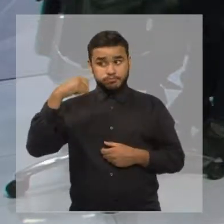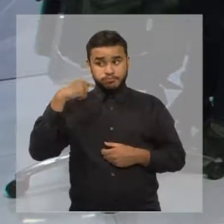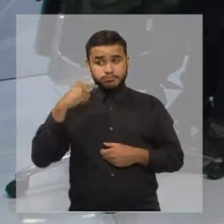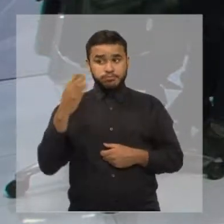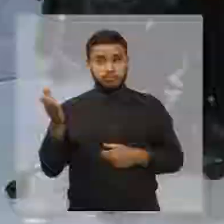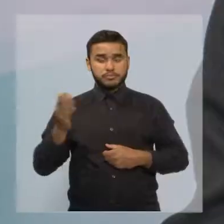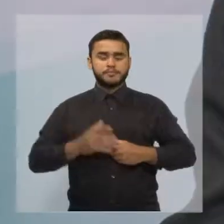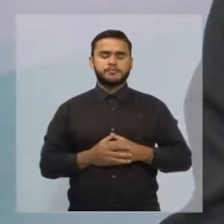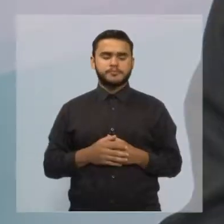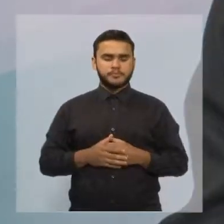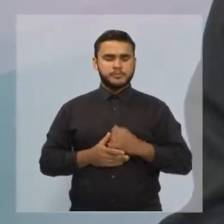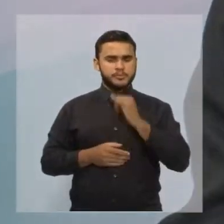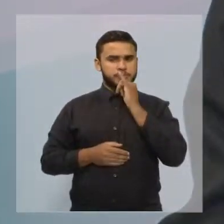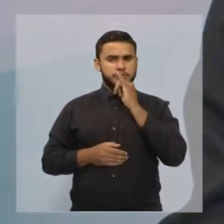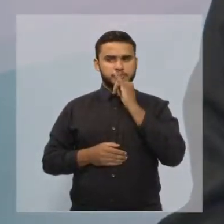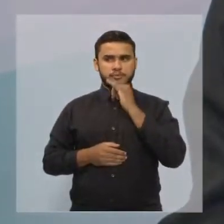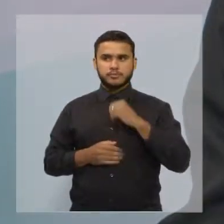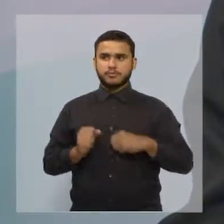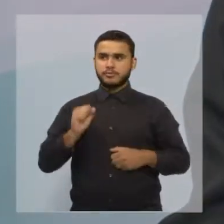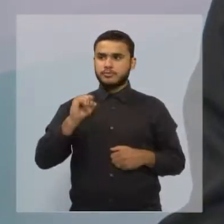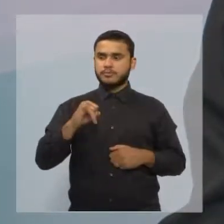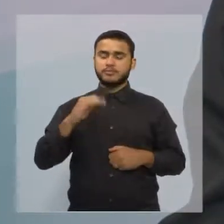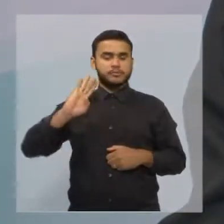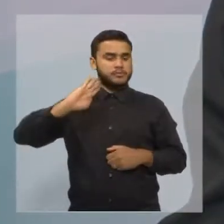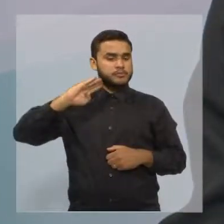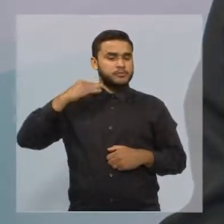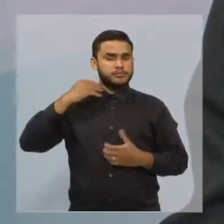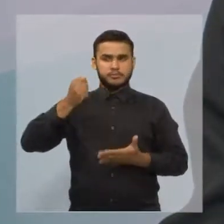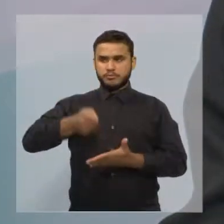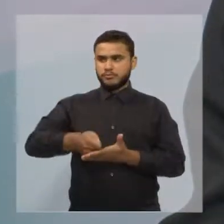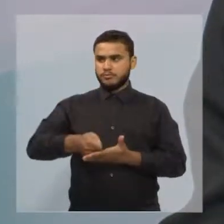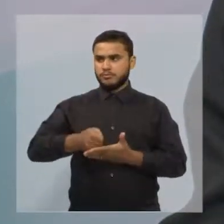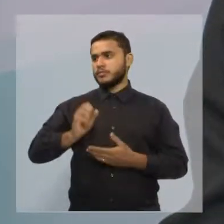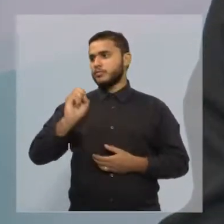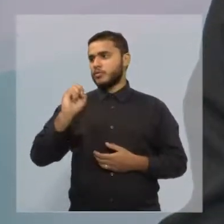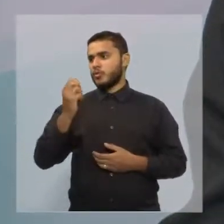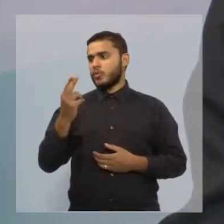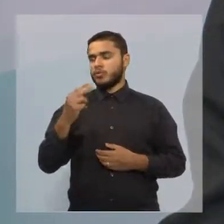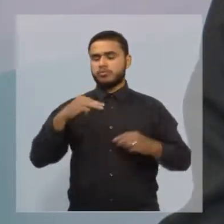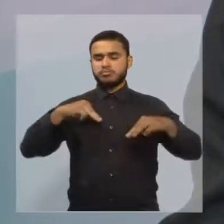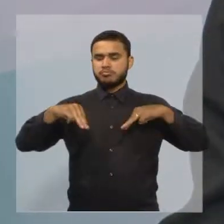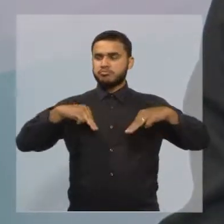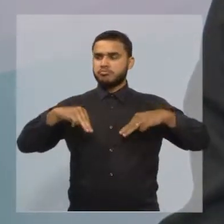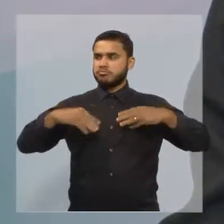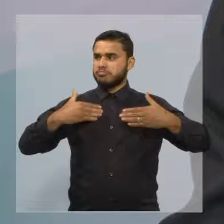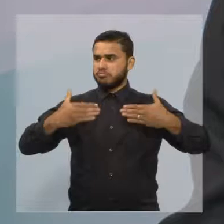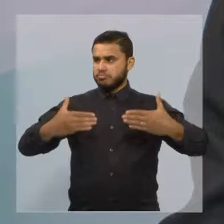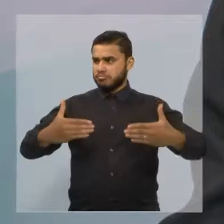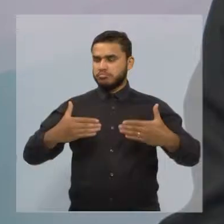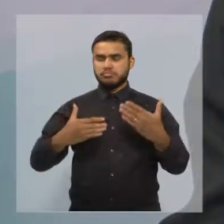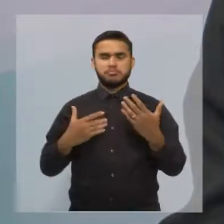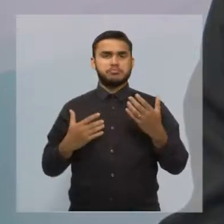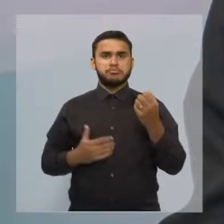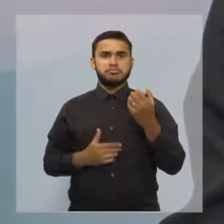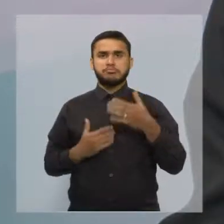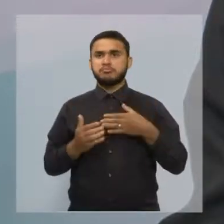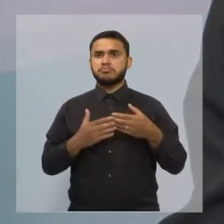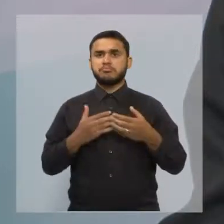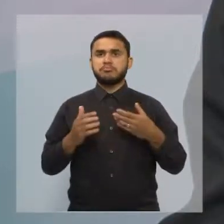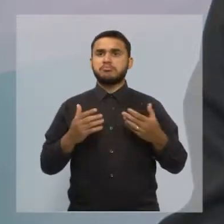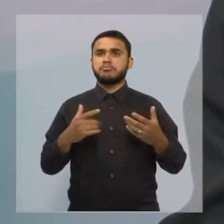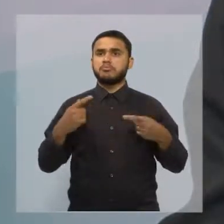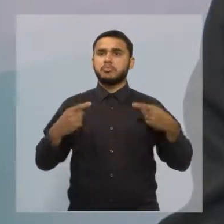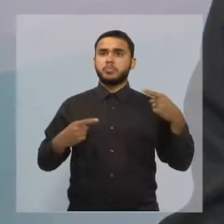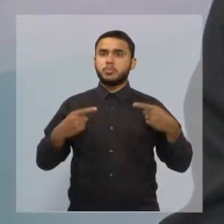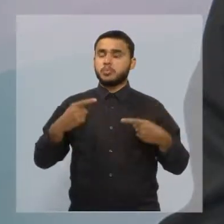perspectiva. Quando uma autoridade, digamos um juiz, um ministro, ele exerce